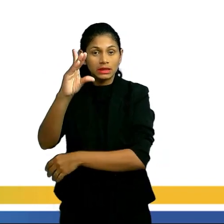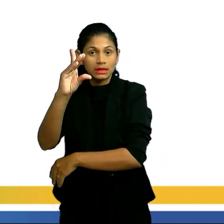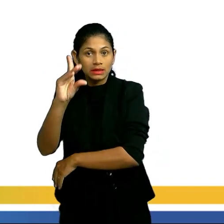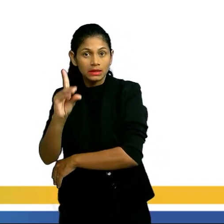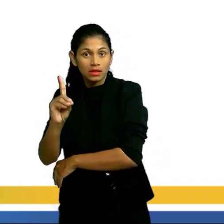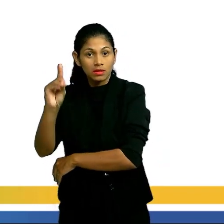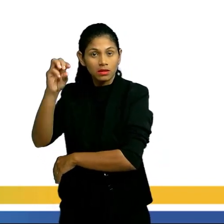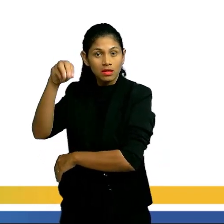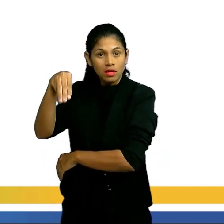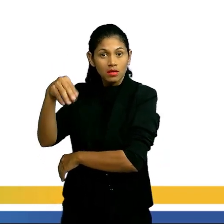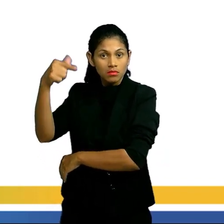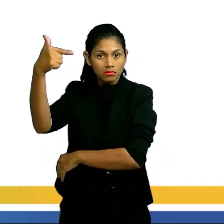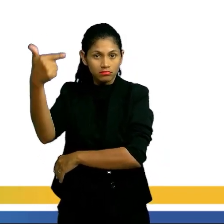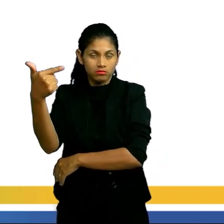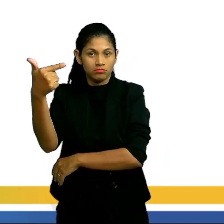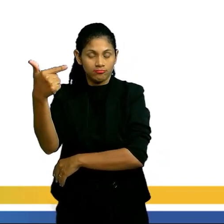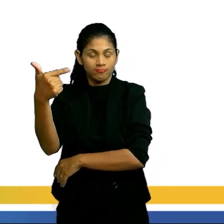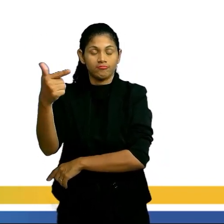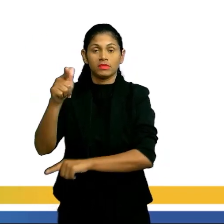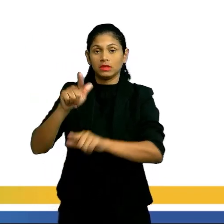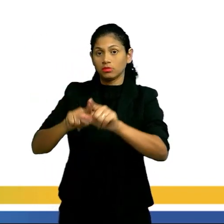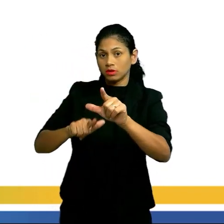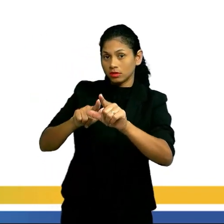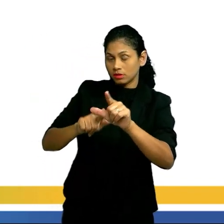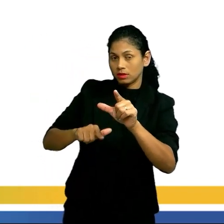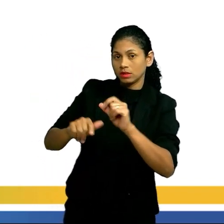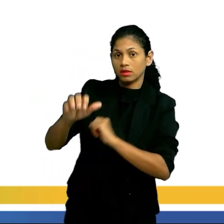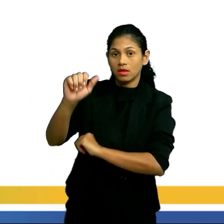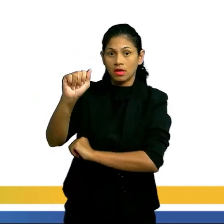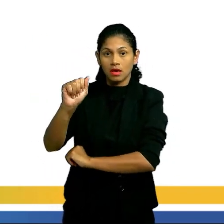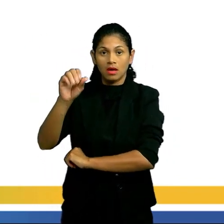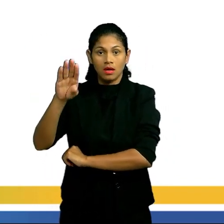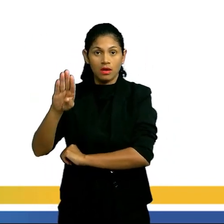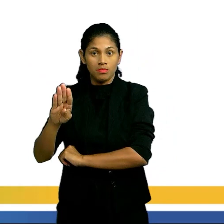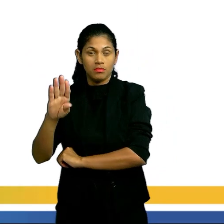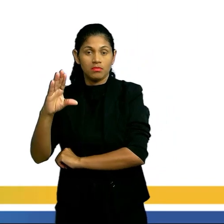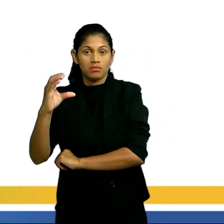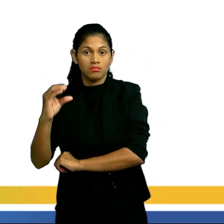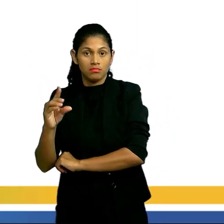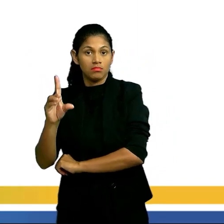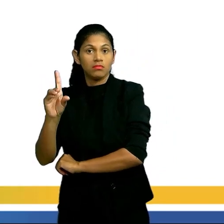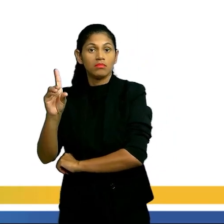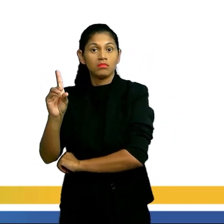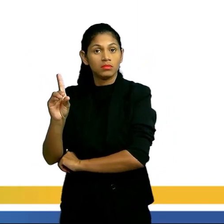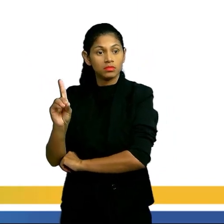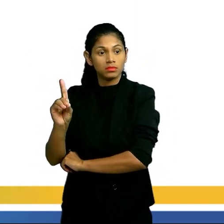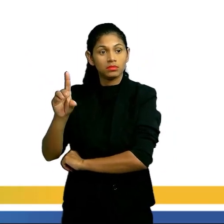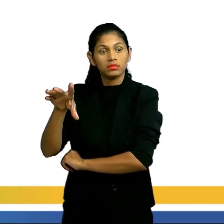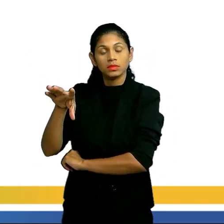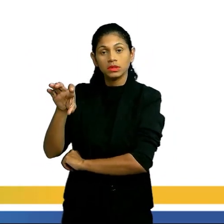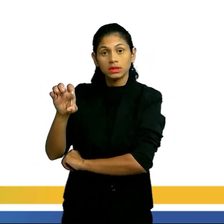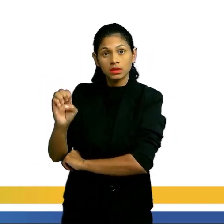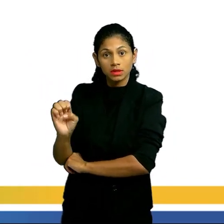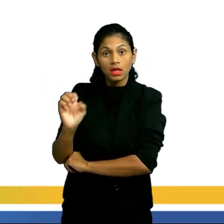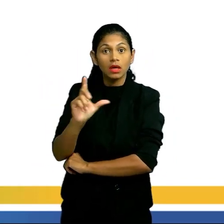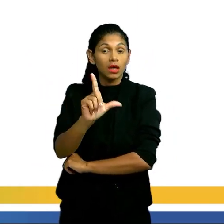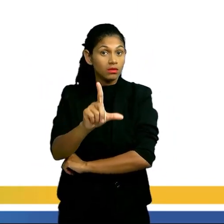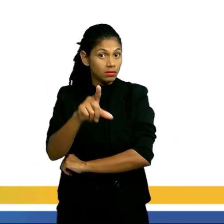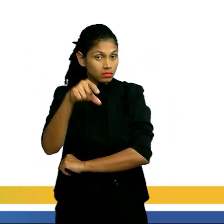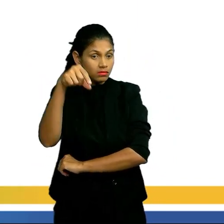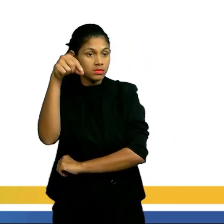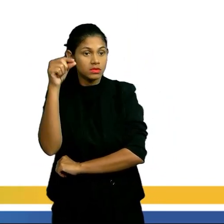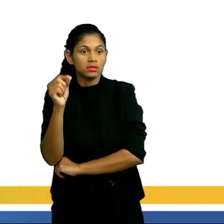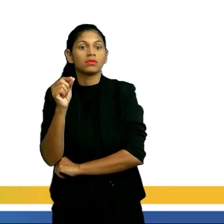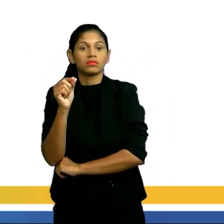A, raiz de 3. Alternativa B, 9 raiz de 3 sobre 4. Alternativa C, 3 raiz